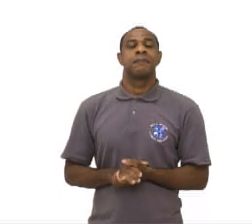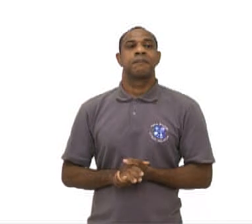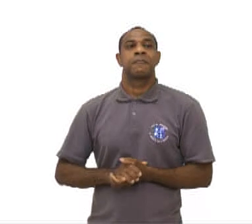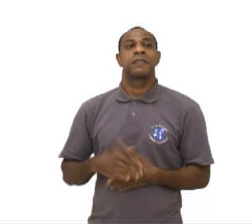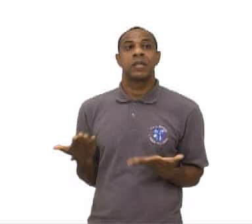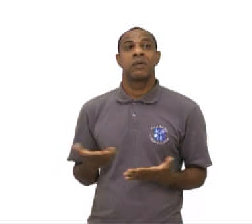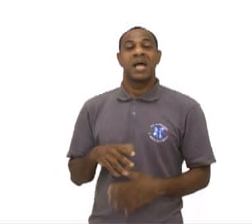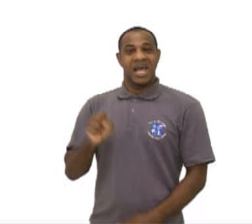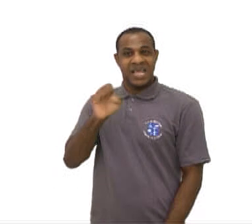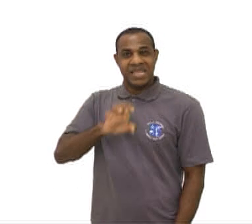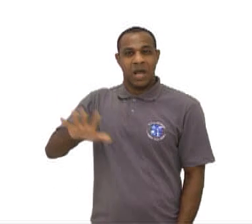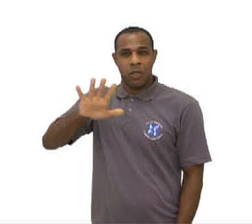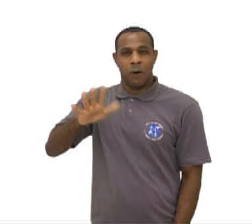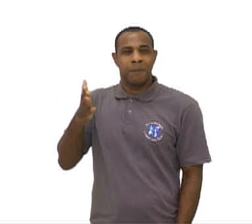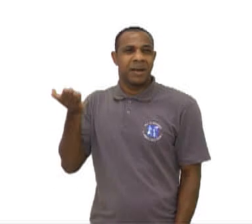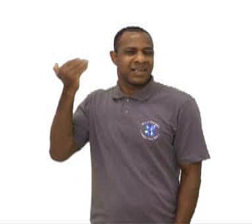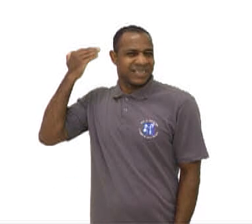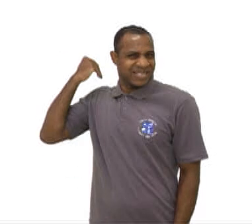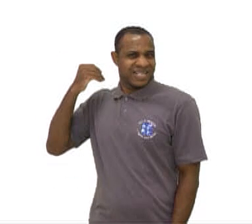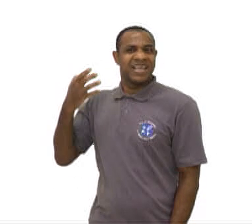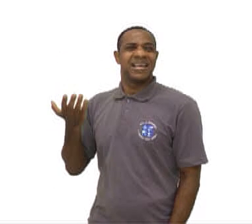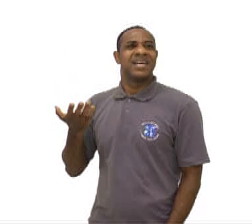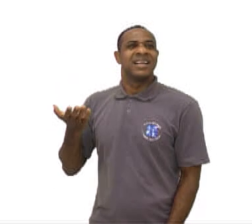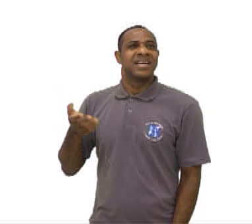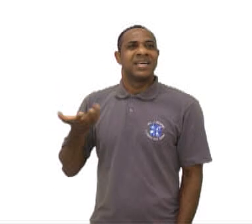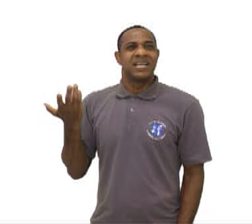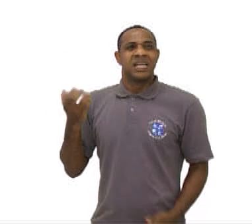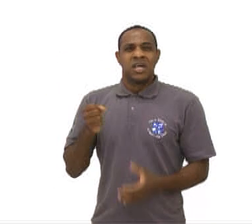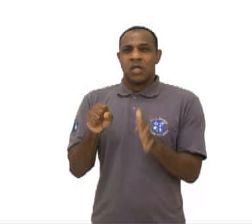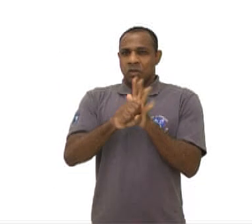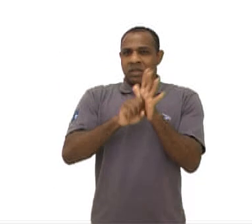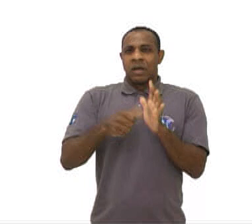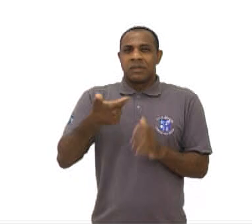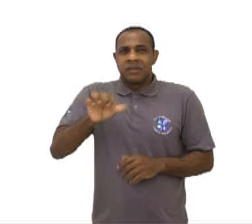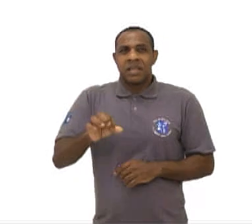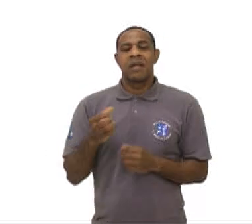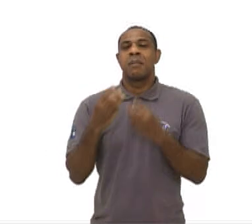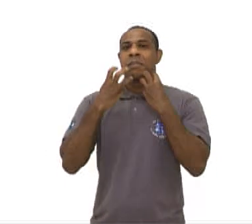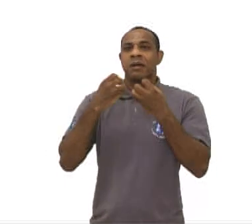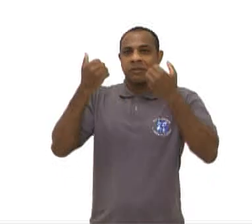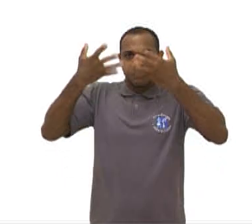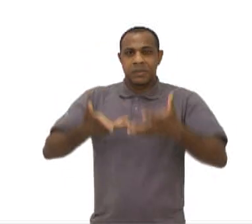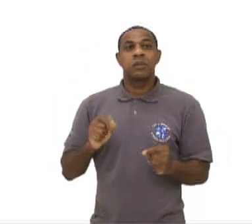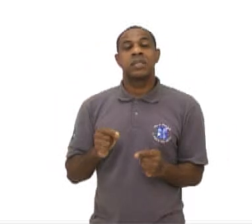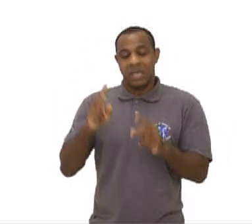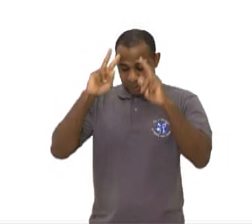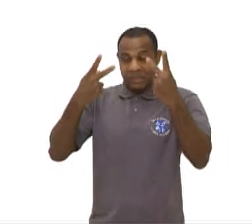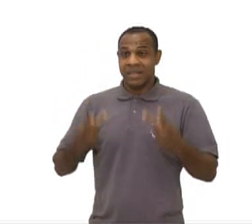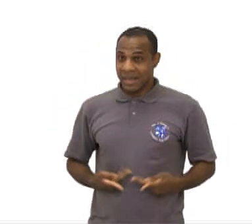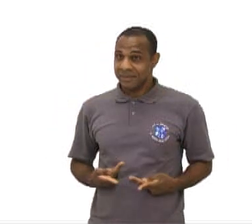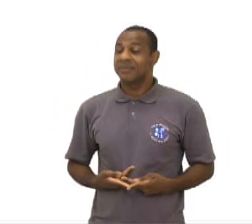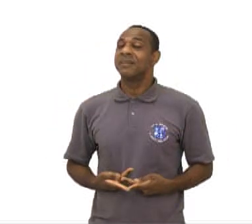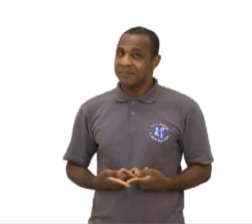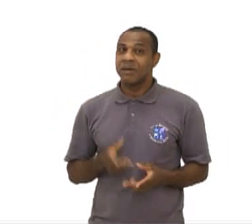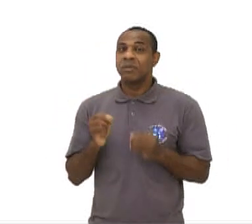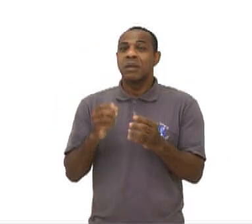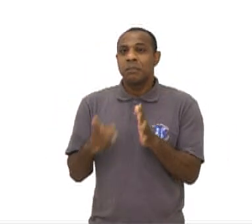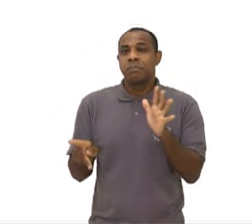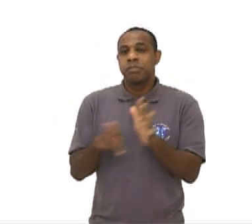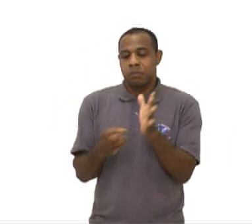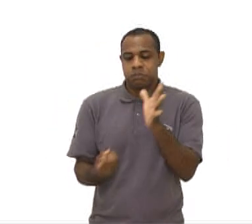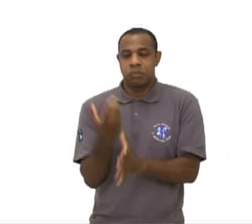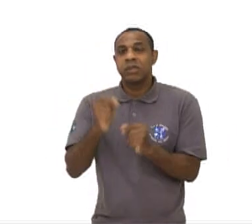século XIX, Marx argumentava que a humanidade seria responsável por realizar sua própria história. Não haveria, assim, um